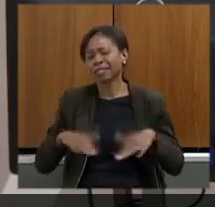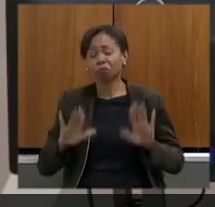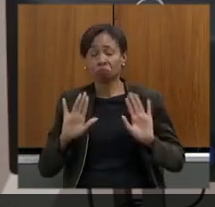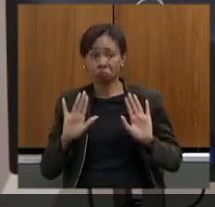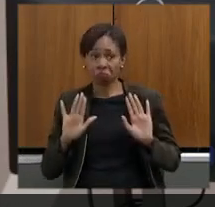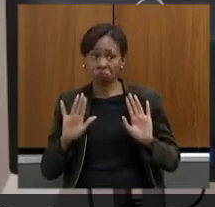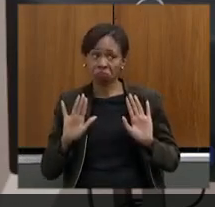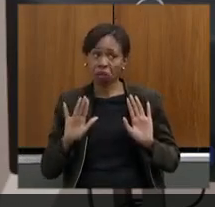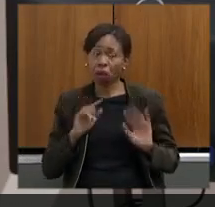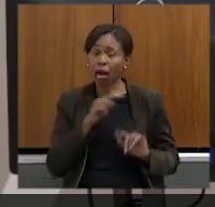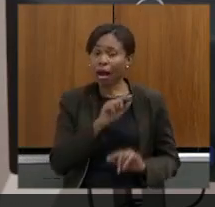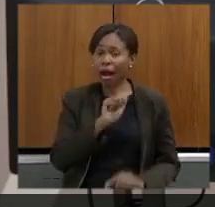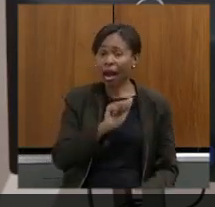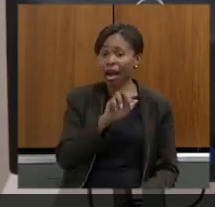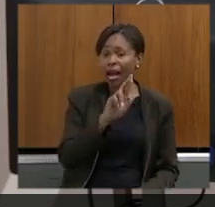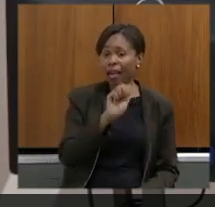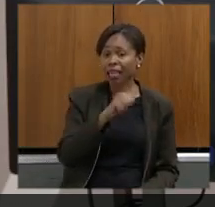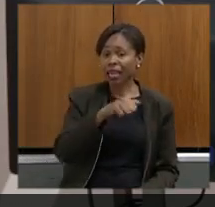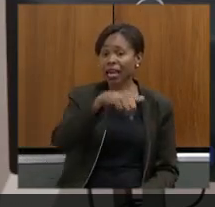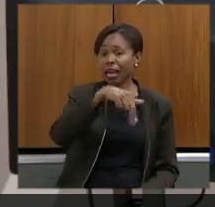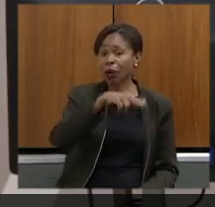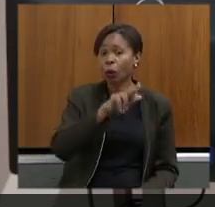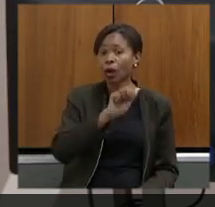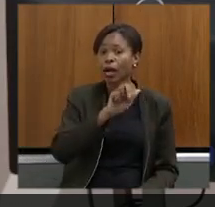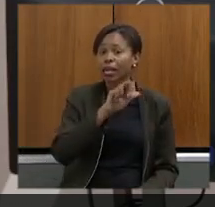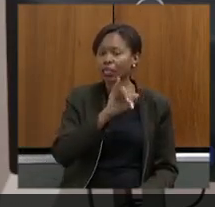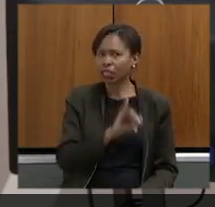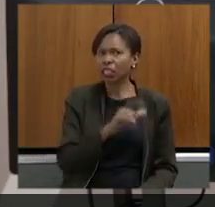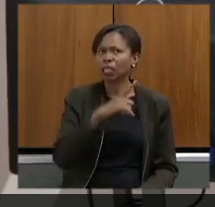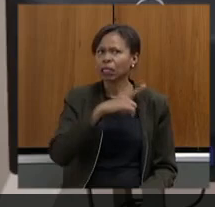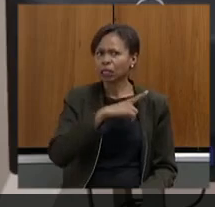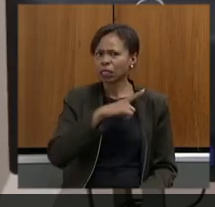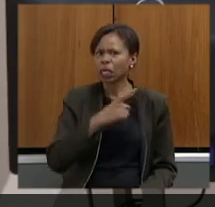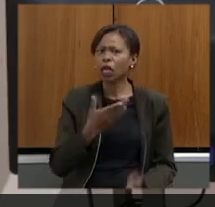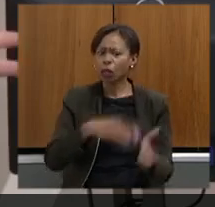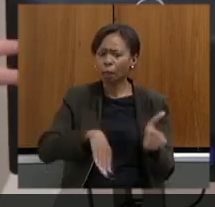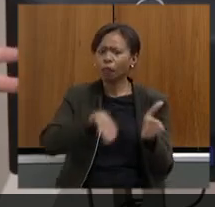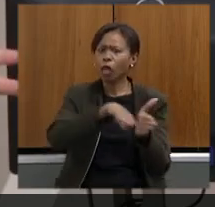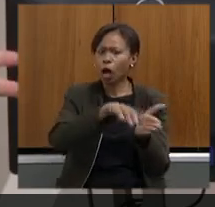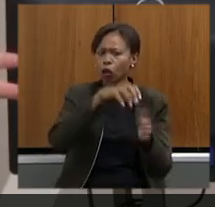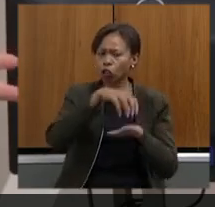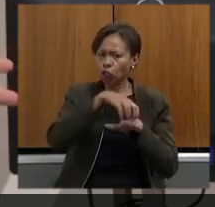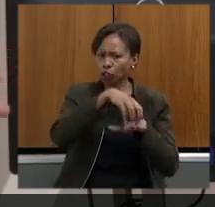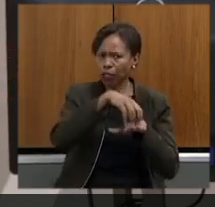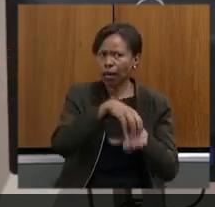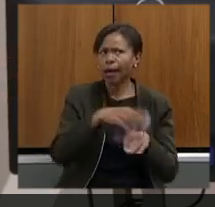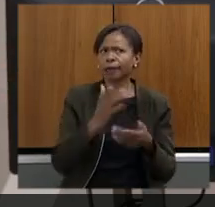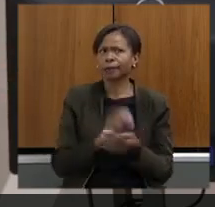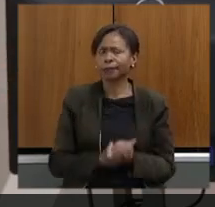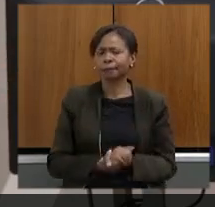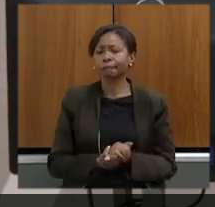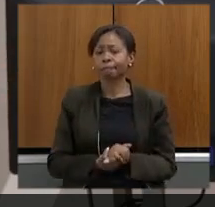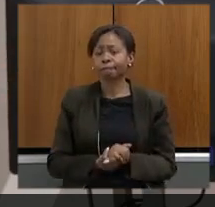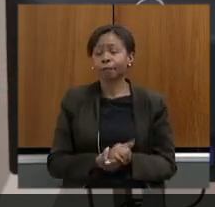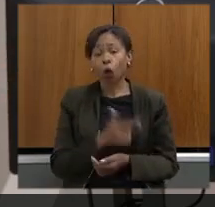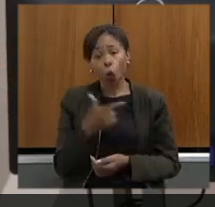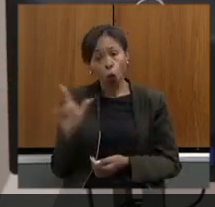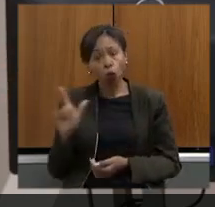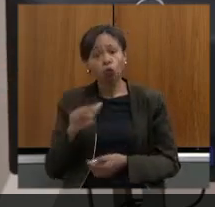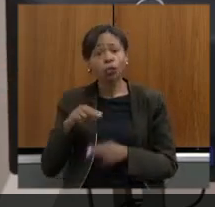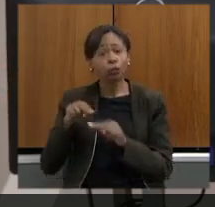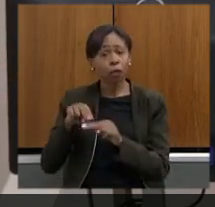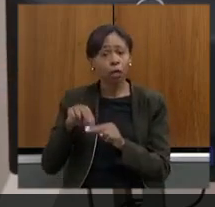tem 27 terminais de carga nós temos cinco Cunha Araguari depois o outro em Uberaba e nós que não temos